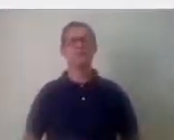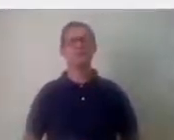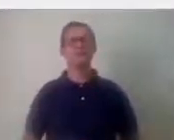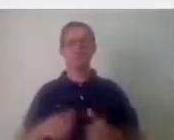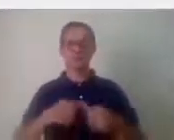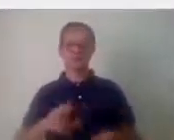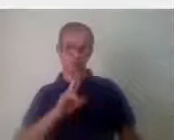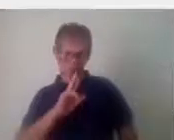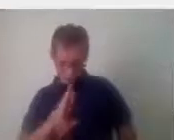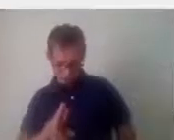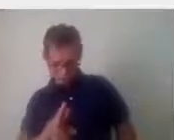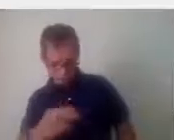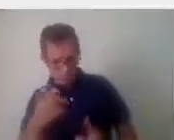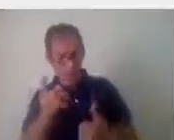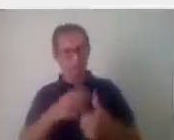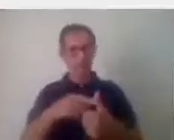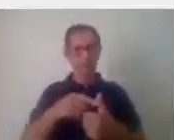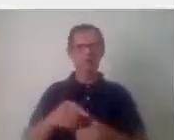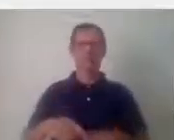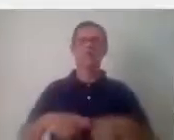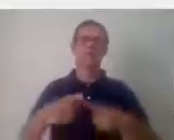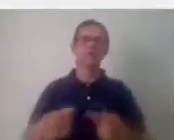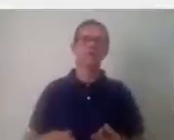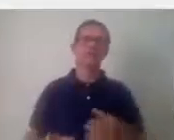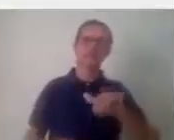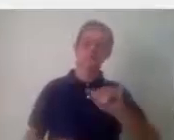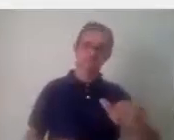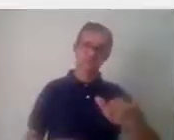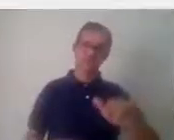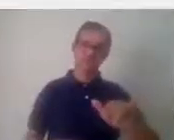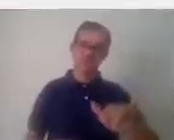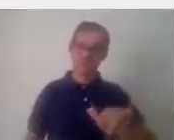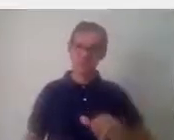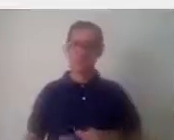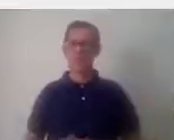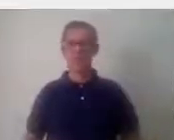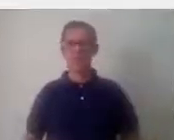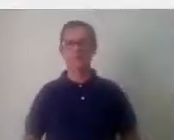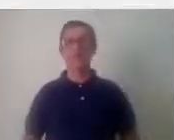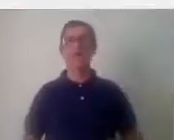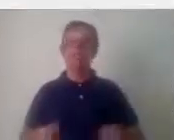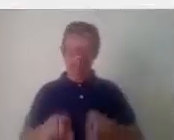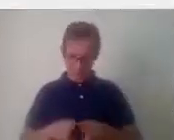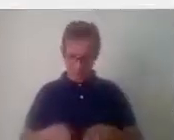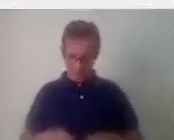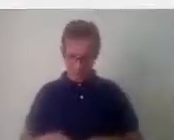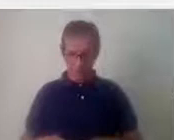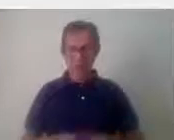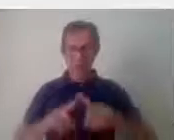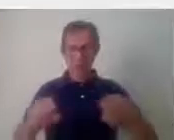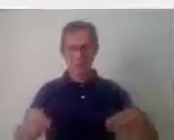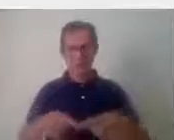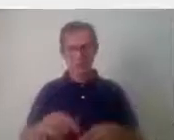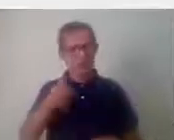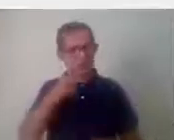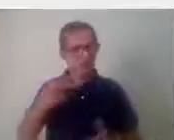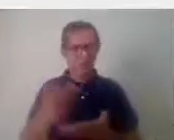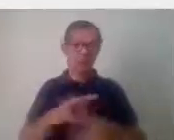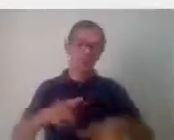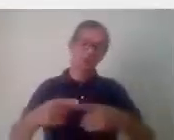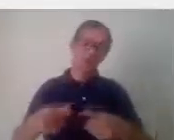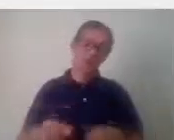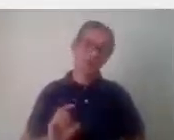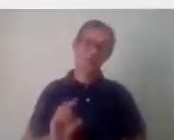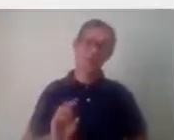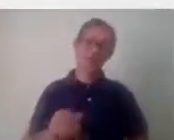Estou resolvendo primeiro em relação a y. O quadrado da professora aqui também saiu errado. Mas é só essa parte